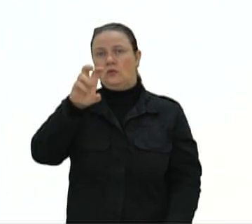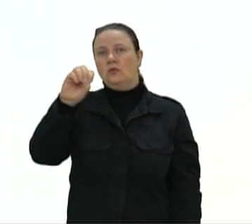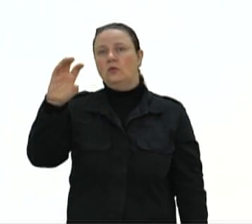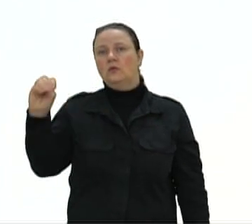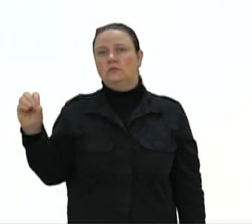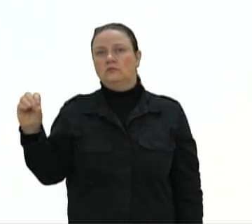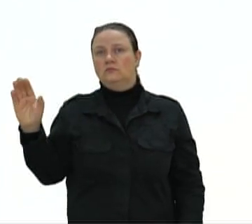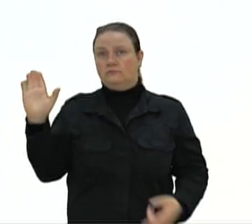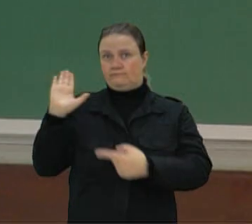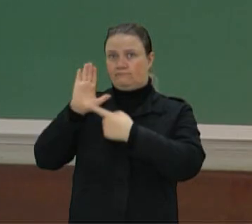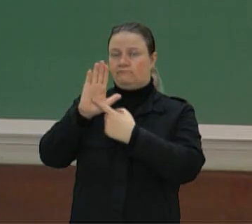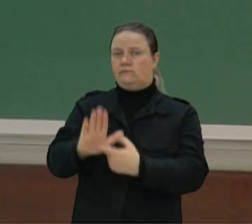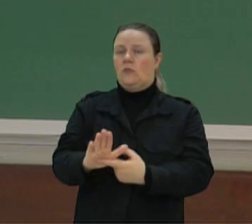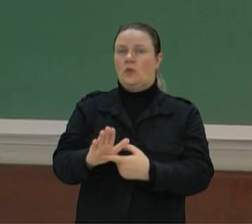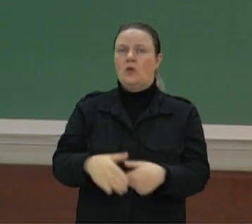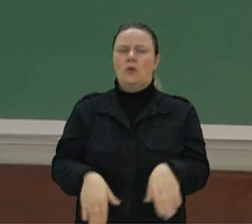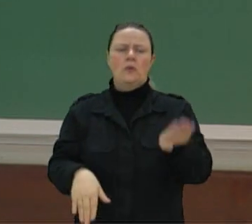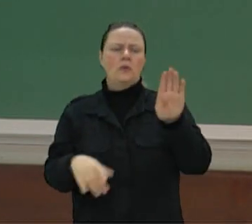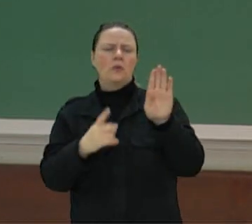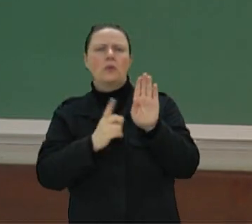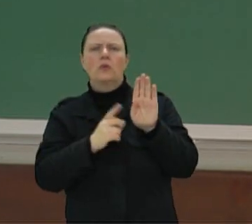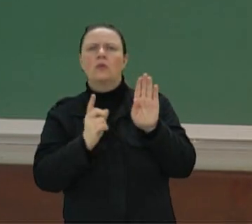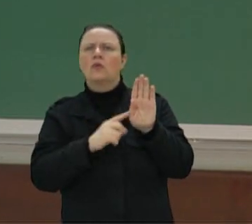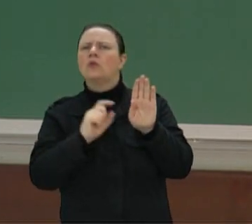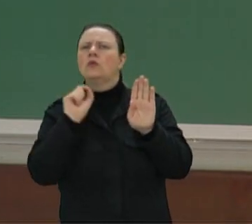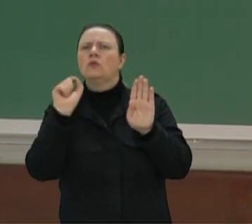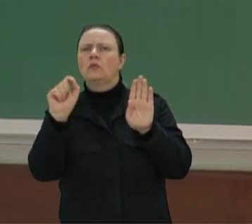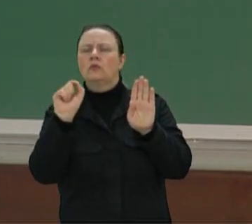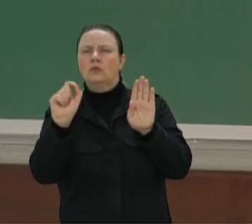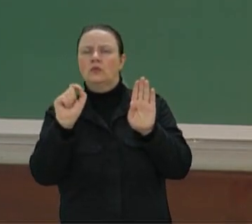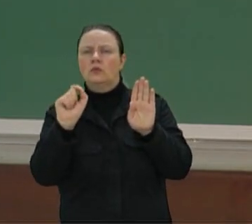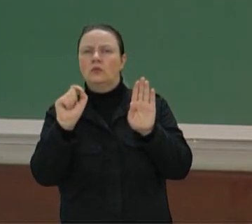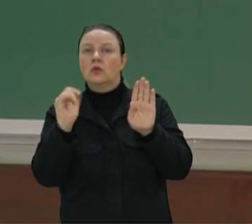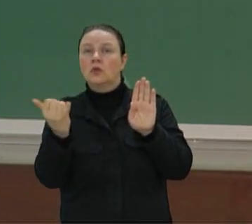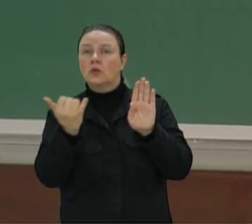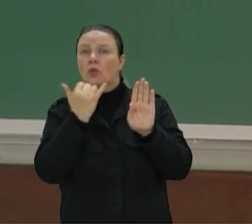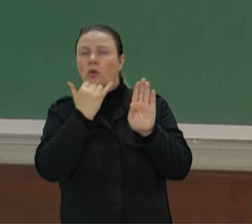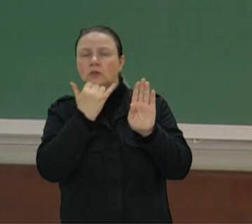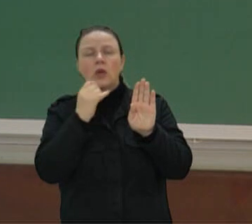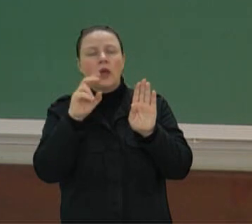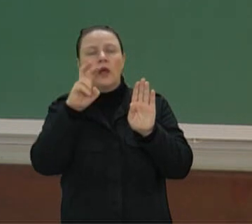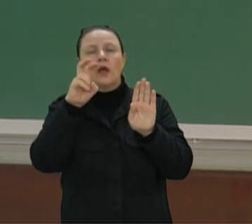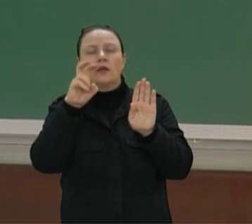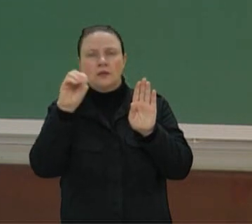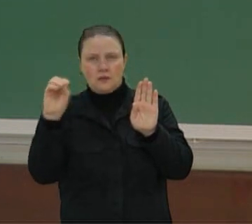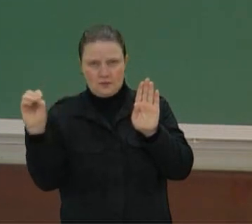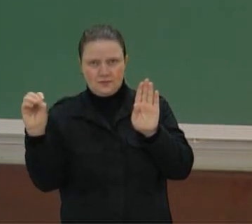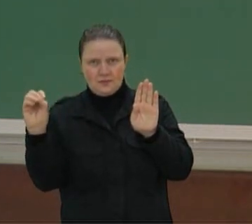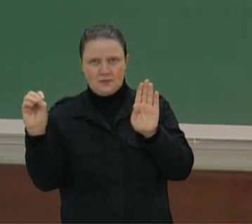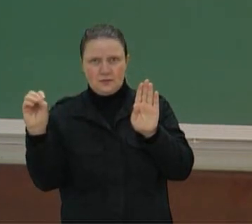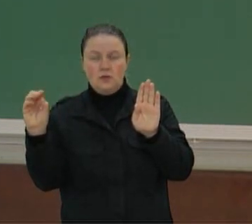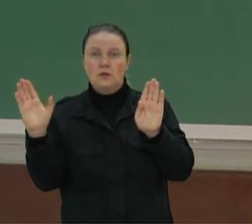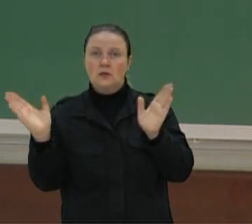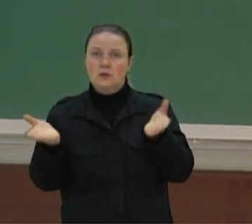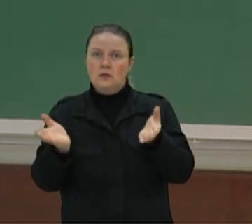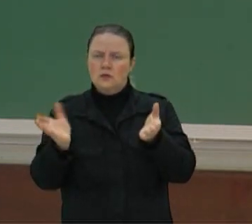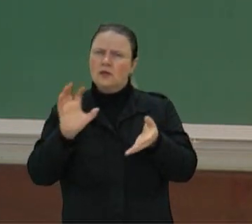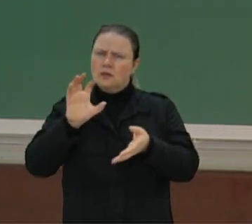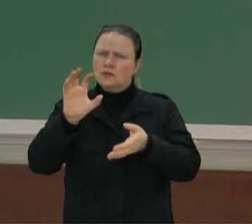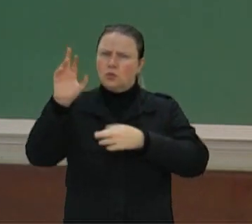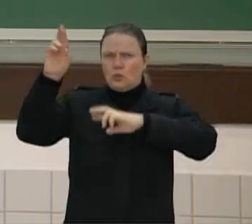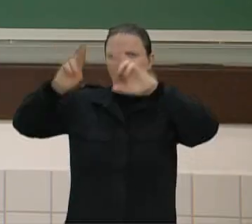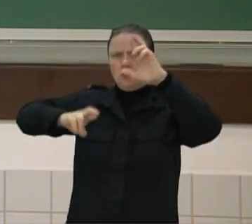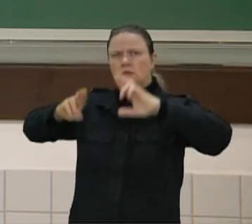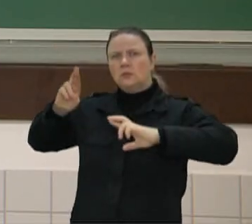Então, qual que é o B dessa equação, dessa função, desculpa? É o 500. Ah, professor, quer dizer que é assim que eu faço a